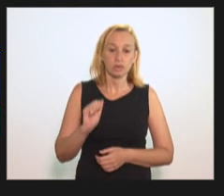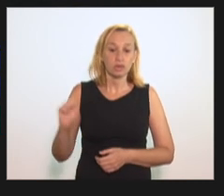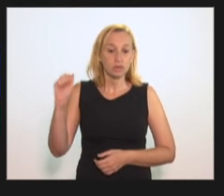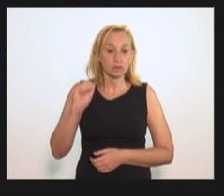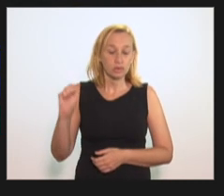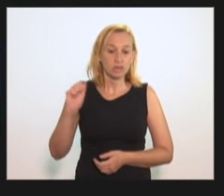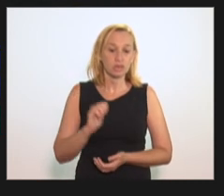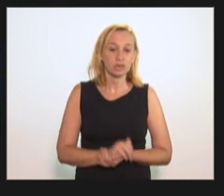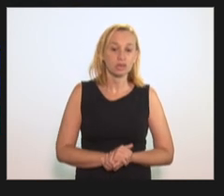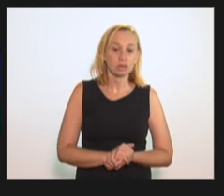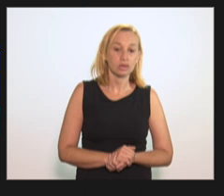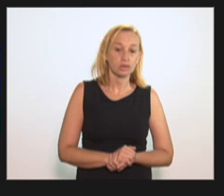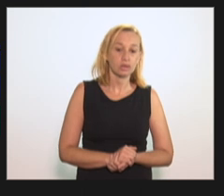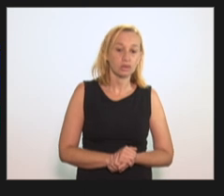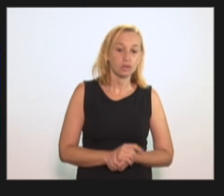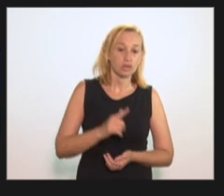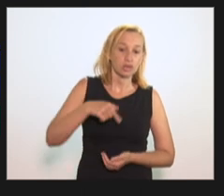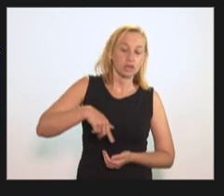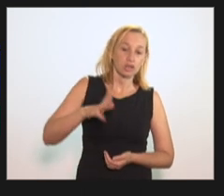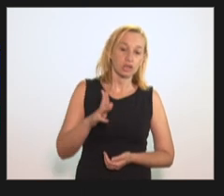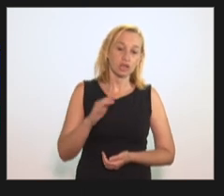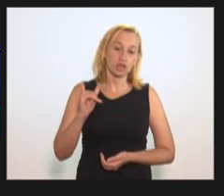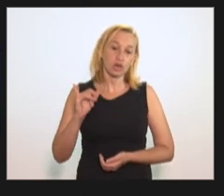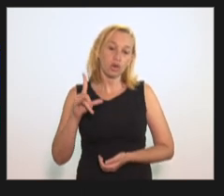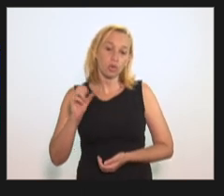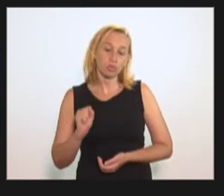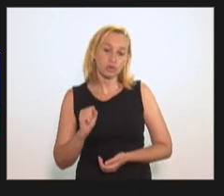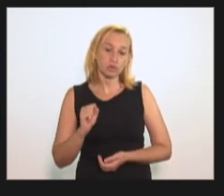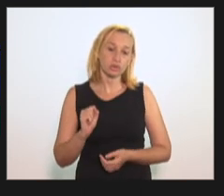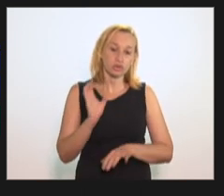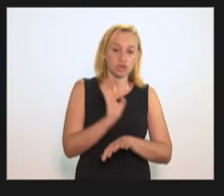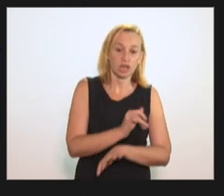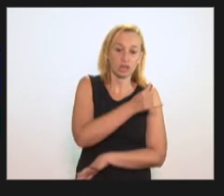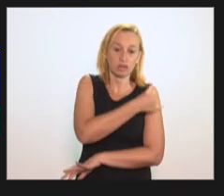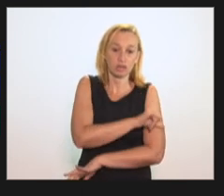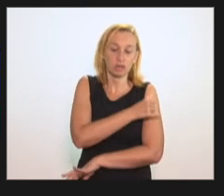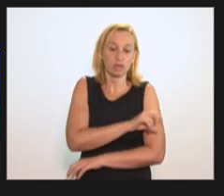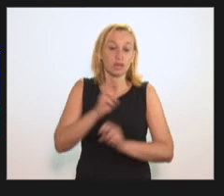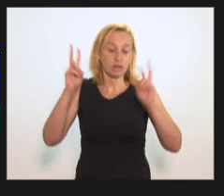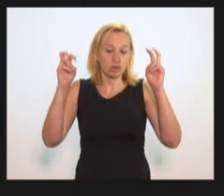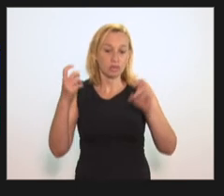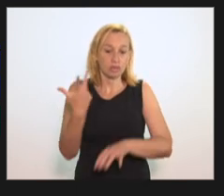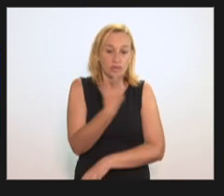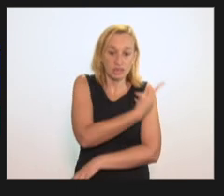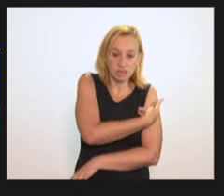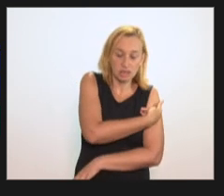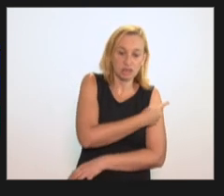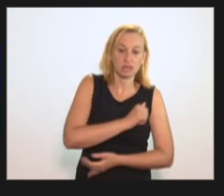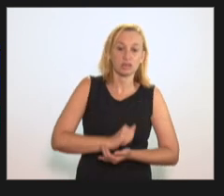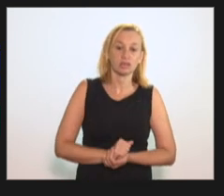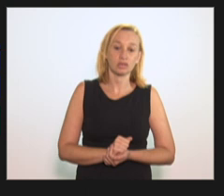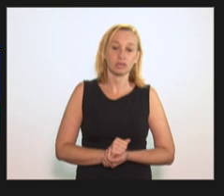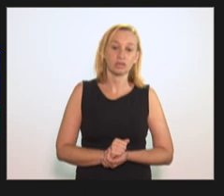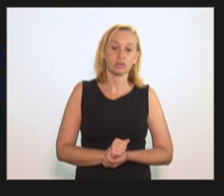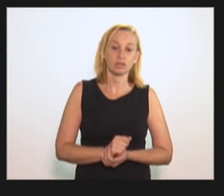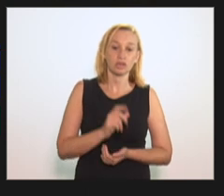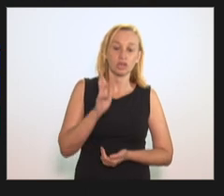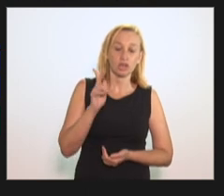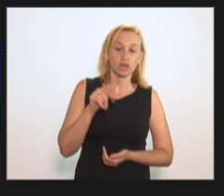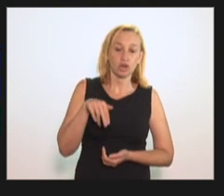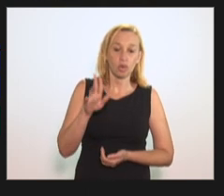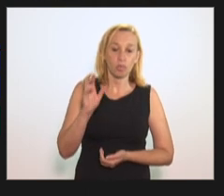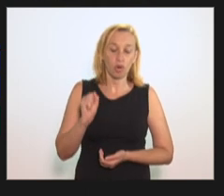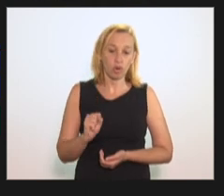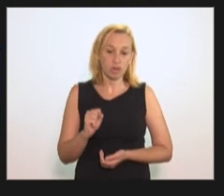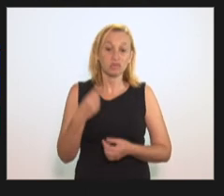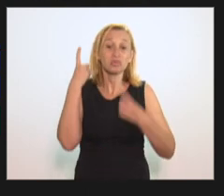dos quilombos do estado do Rio de Janeiro em relação a vacinação dos povos quilombolas há